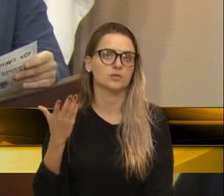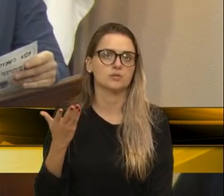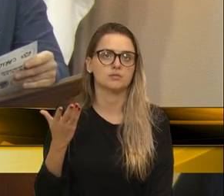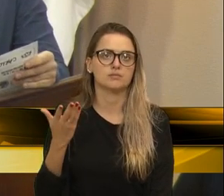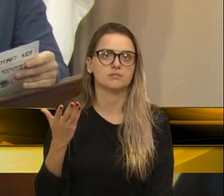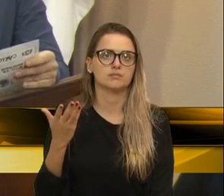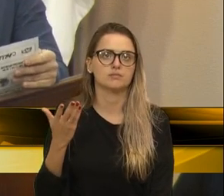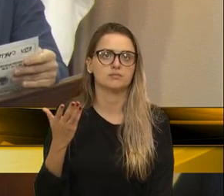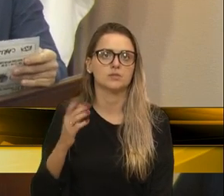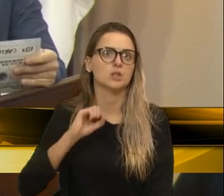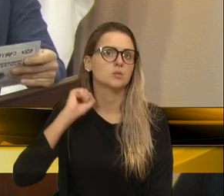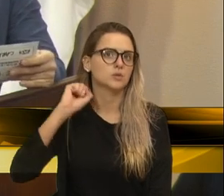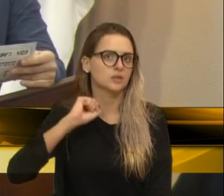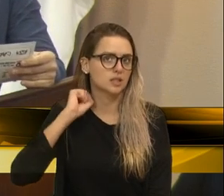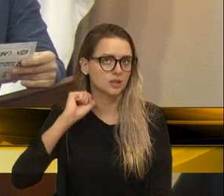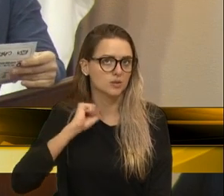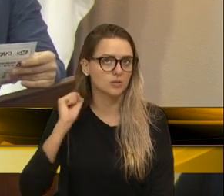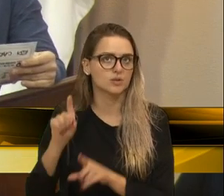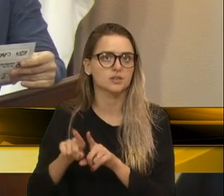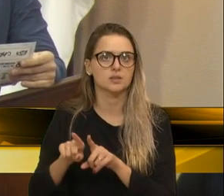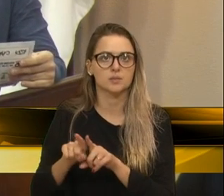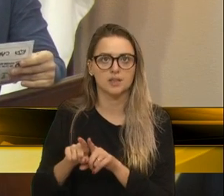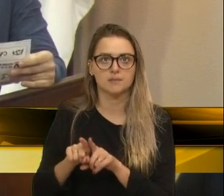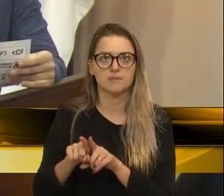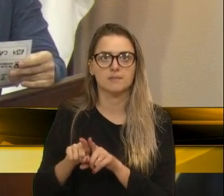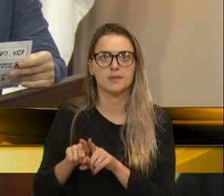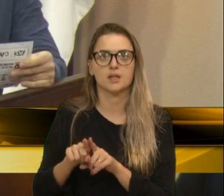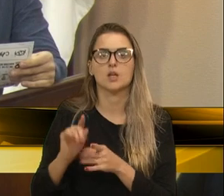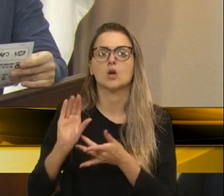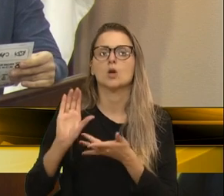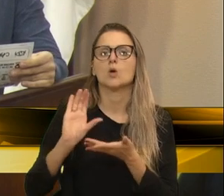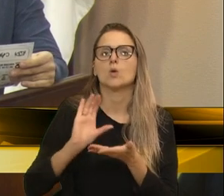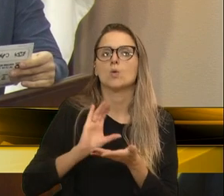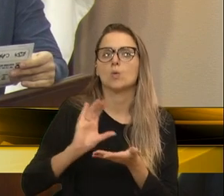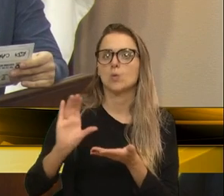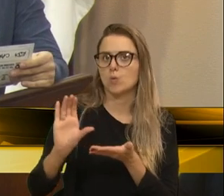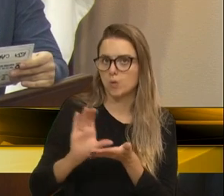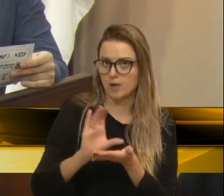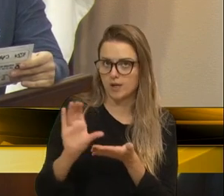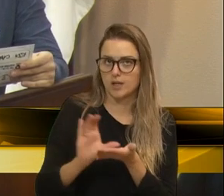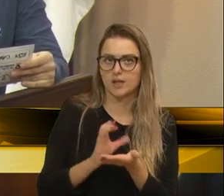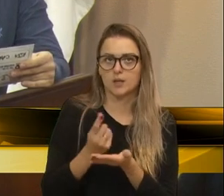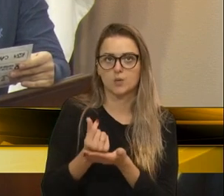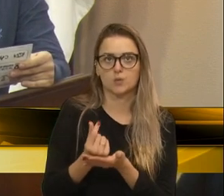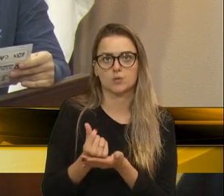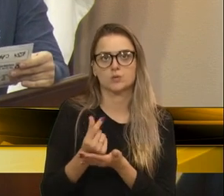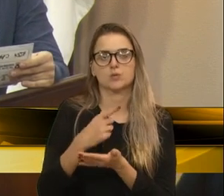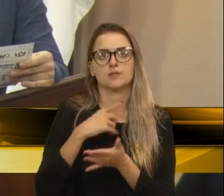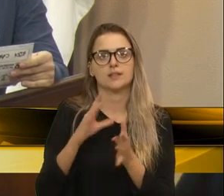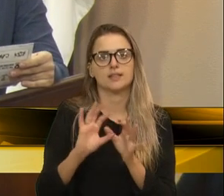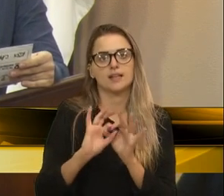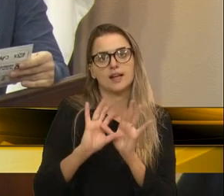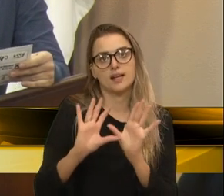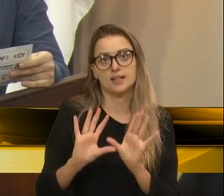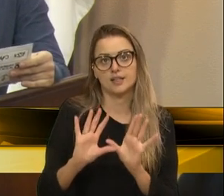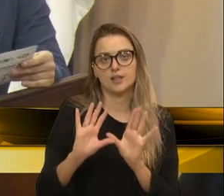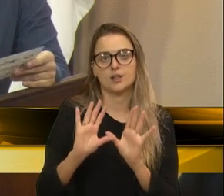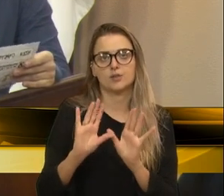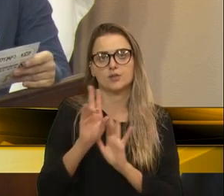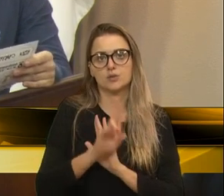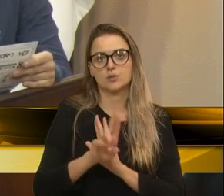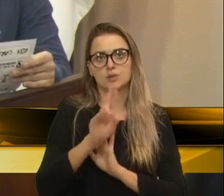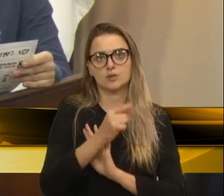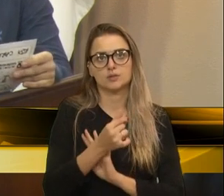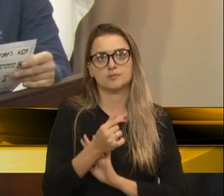os demais senadores também. Então, esse recurso que será disponibilizado nos próximos dias.